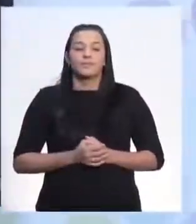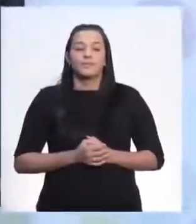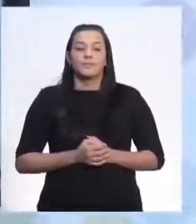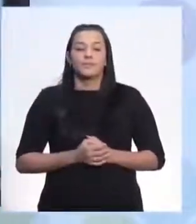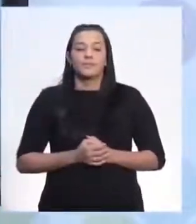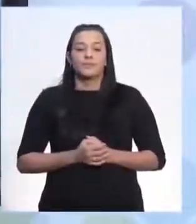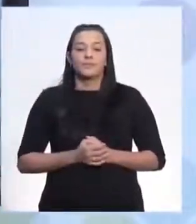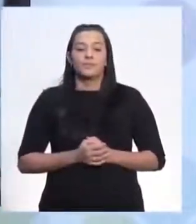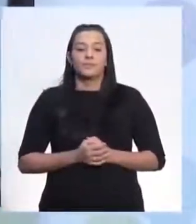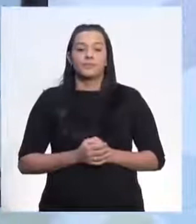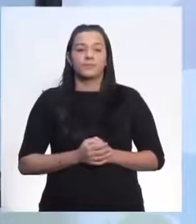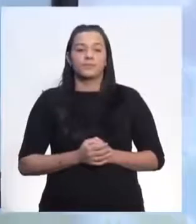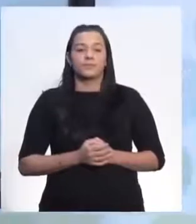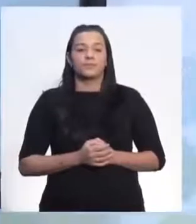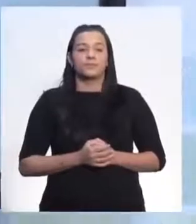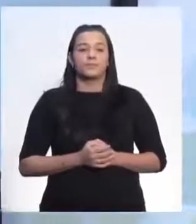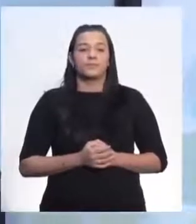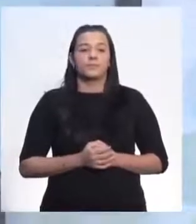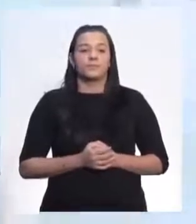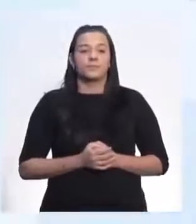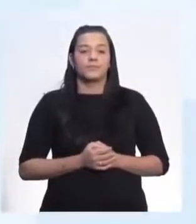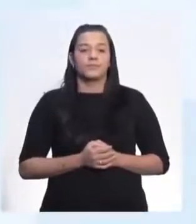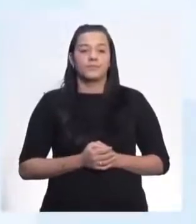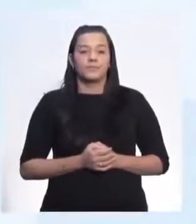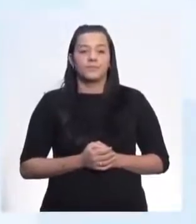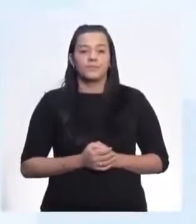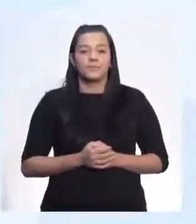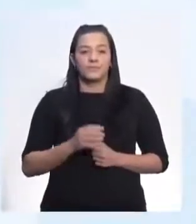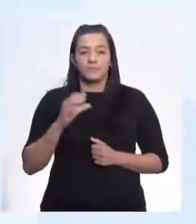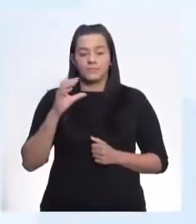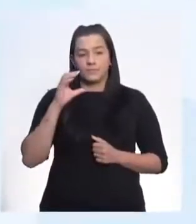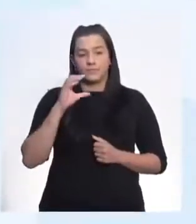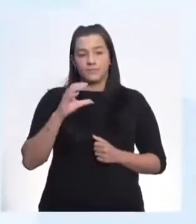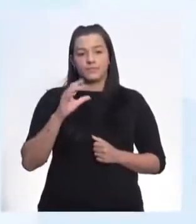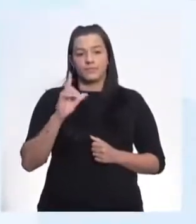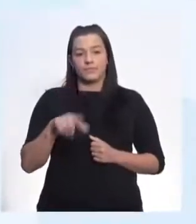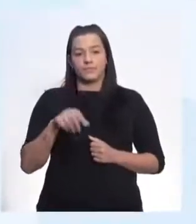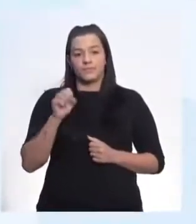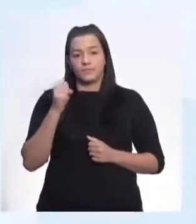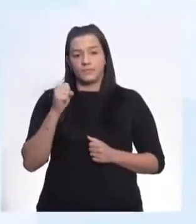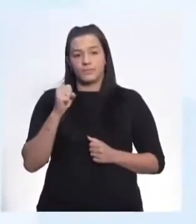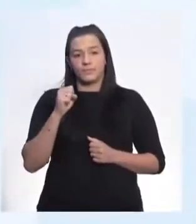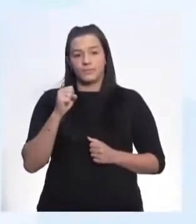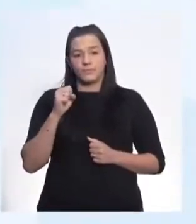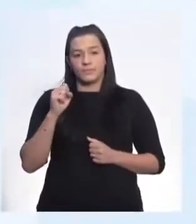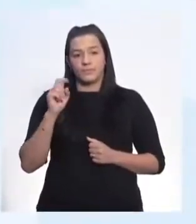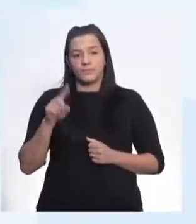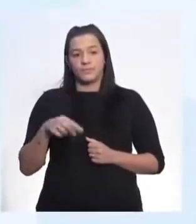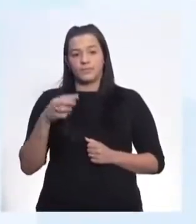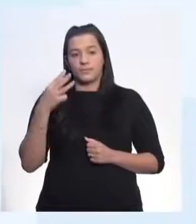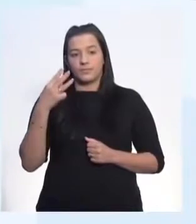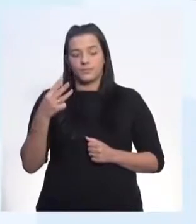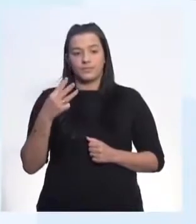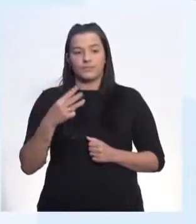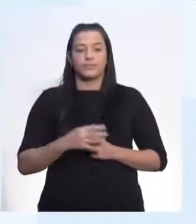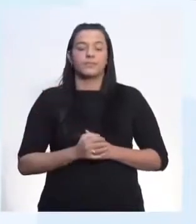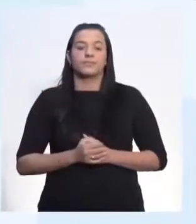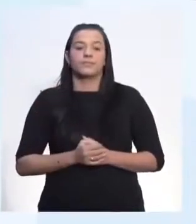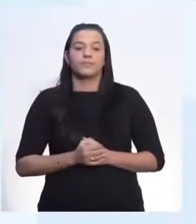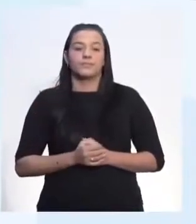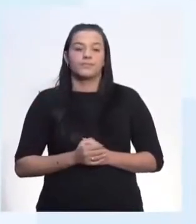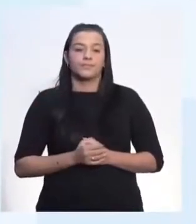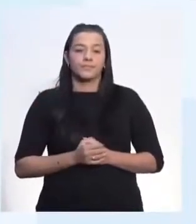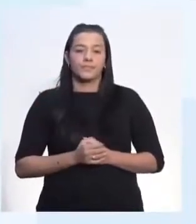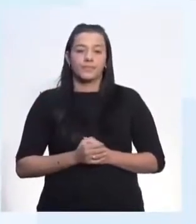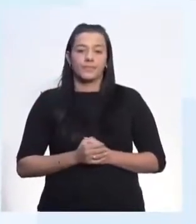mais um pouquinho. Professora Roberta, quantas são as primeiras? 8 pretas de 3 em 3. Então, vamos lá, pessoal.